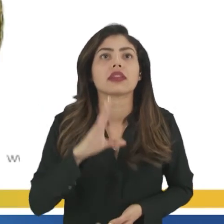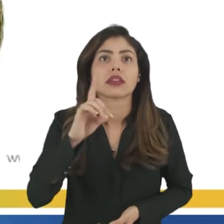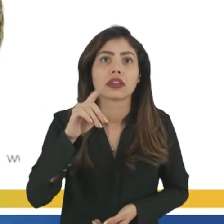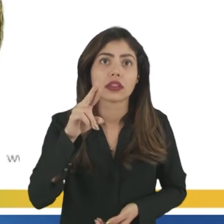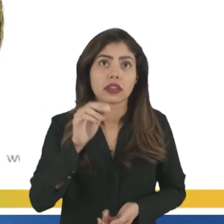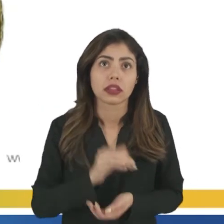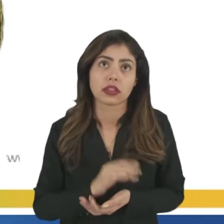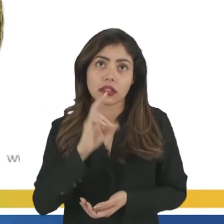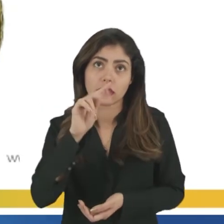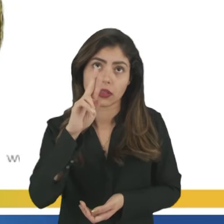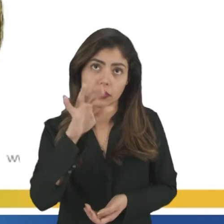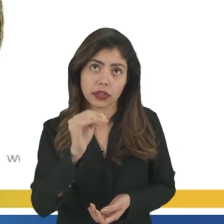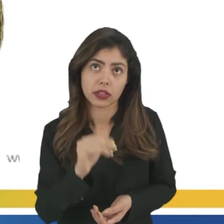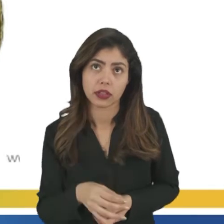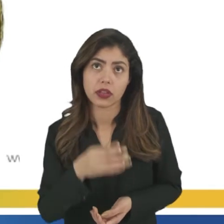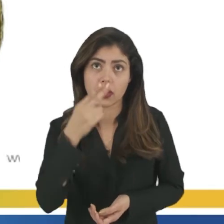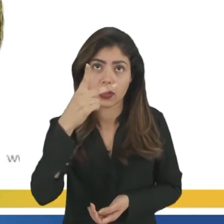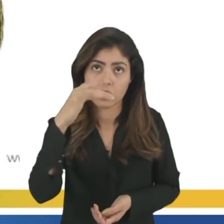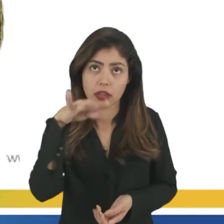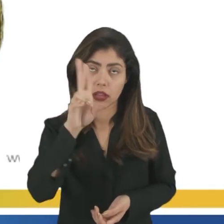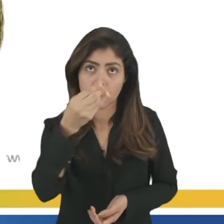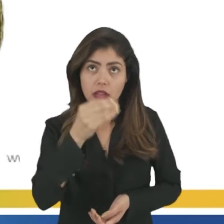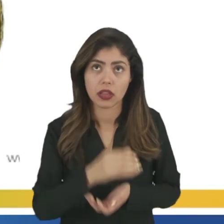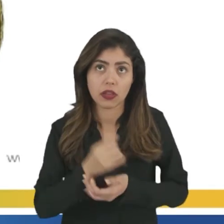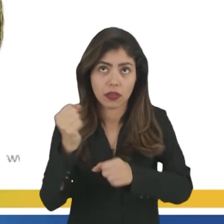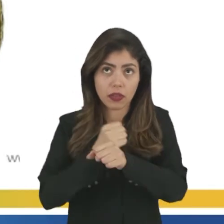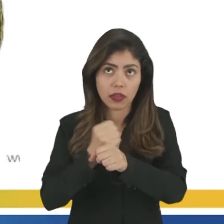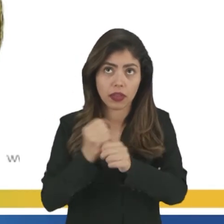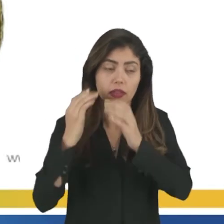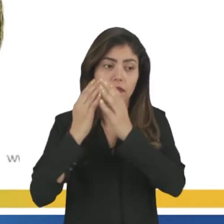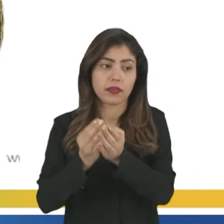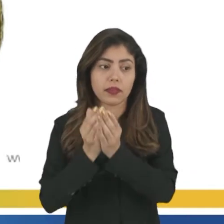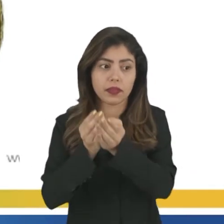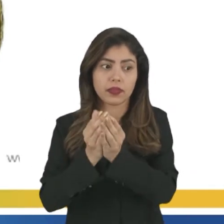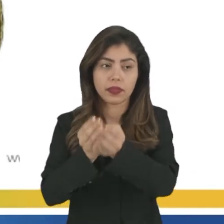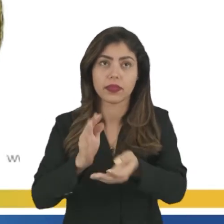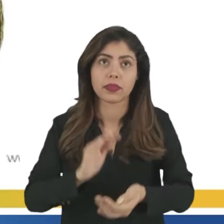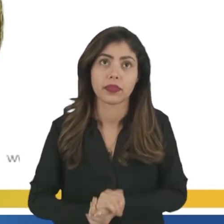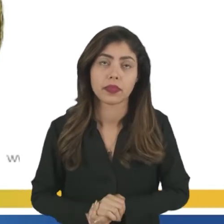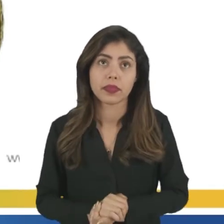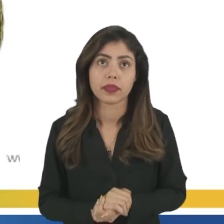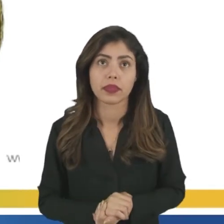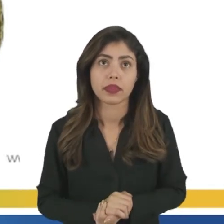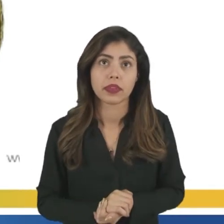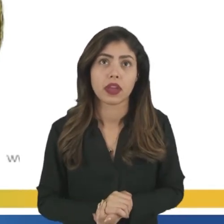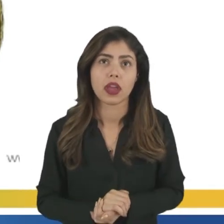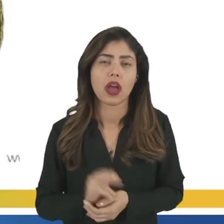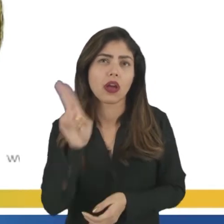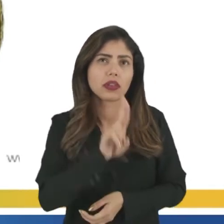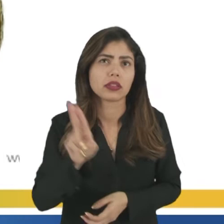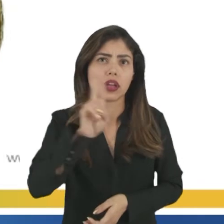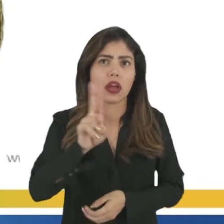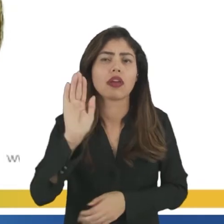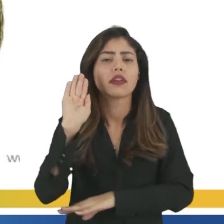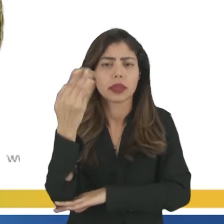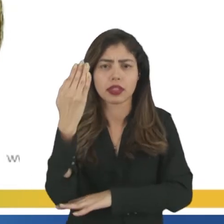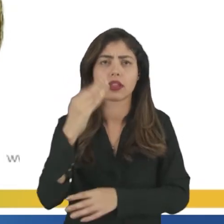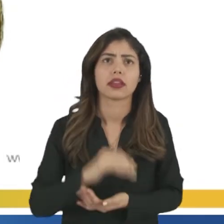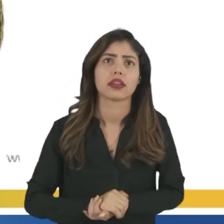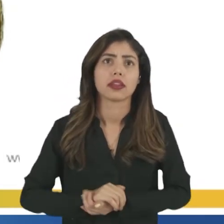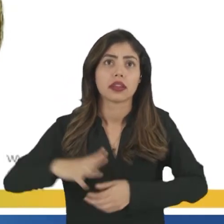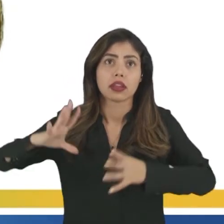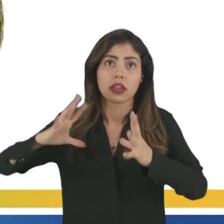Cedro e cipreste e o pinho, construção de embarcações, era a utilização desse tipo de madeira, tá? O